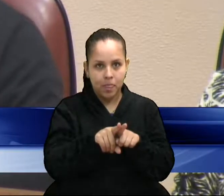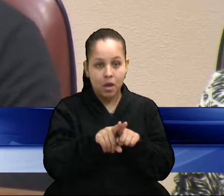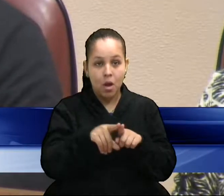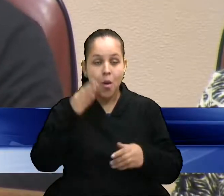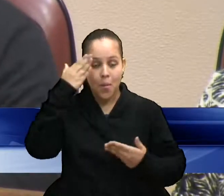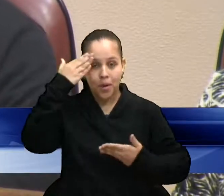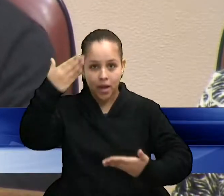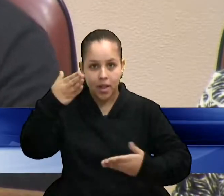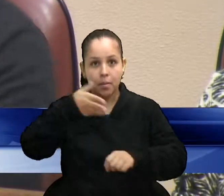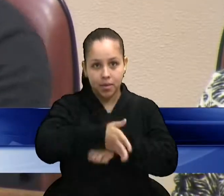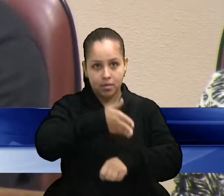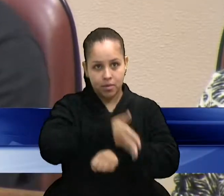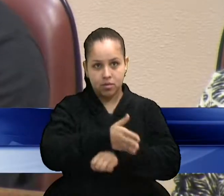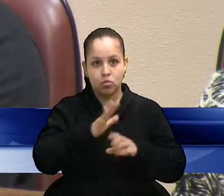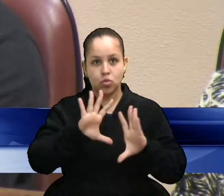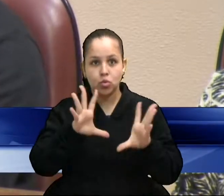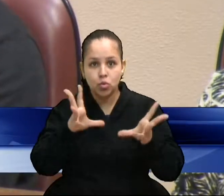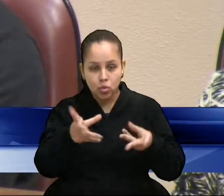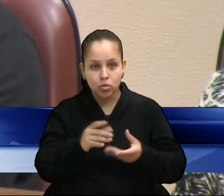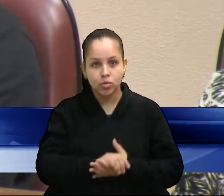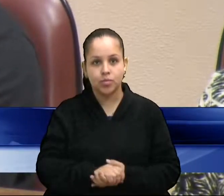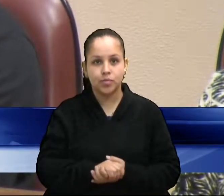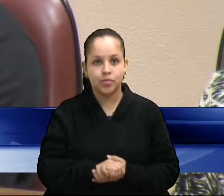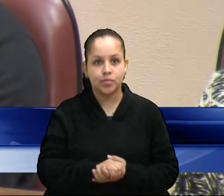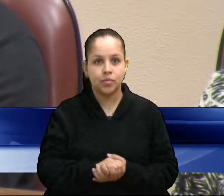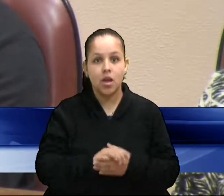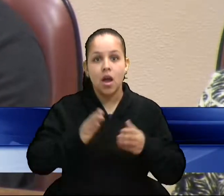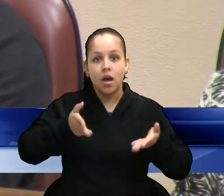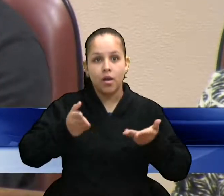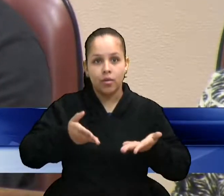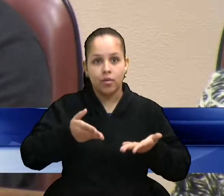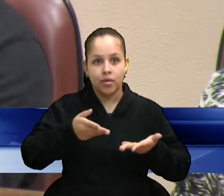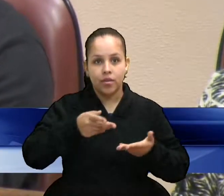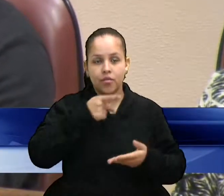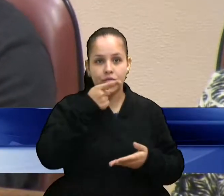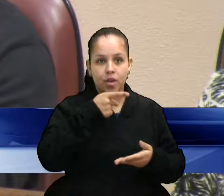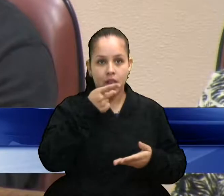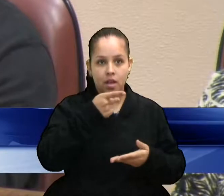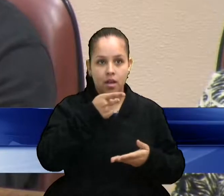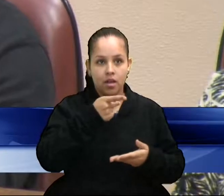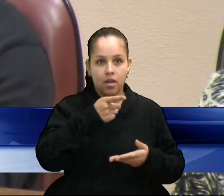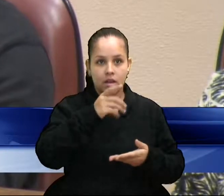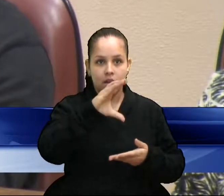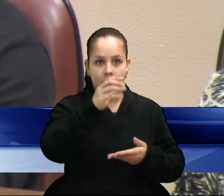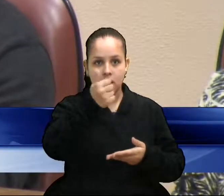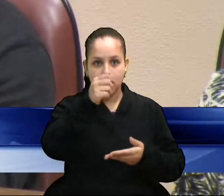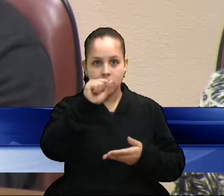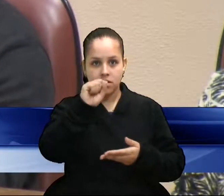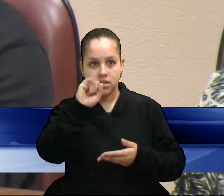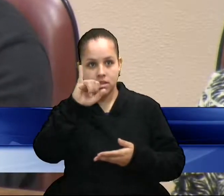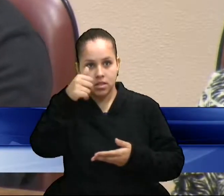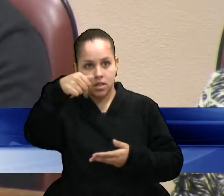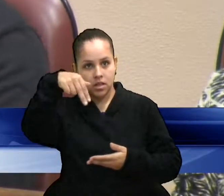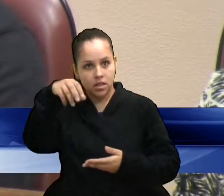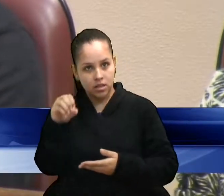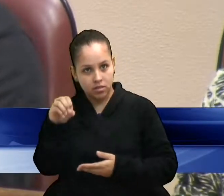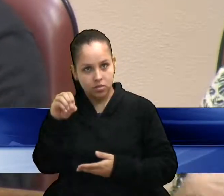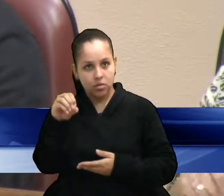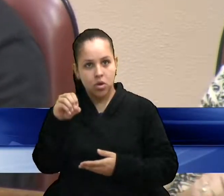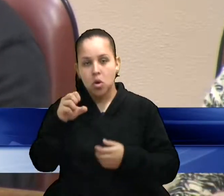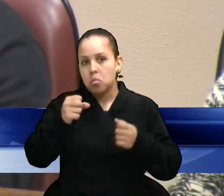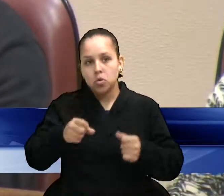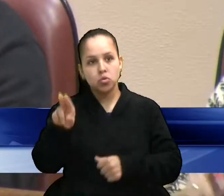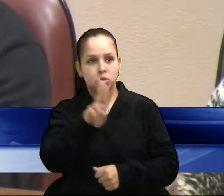todos vocês aí. Eu passo então a palavra ao Cassiano, se ele quiser utilizar a tribuna, não tem problema, se quiser ficar